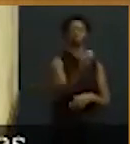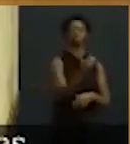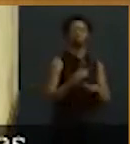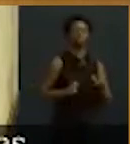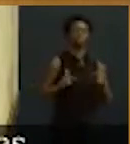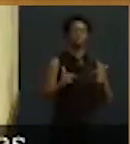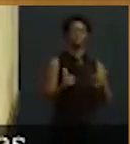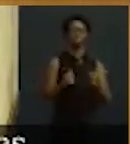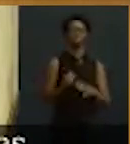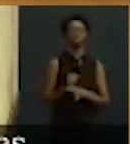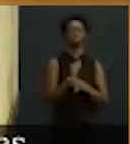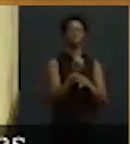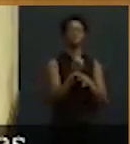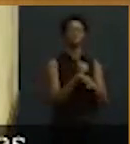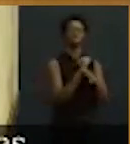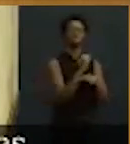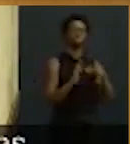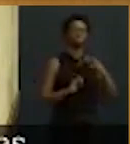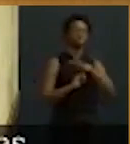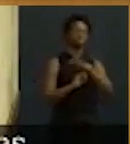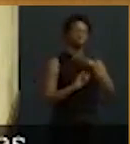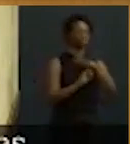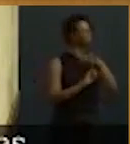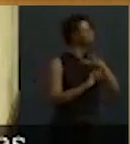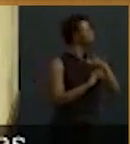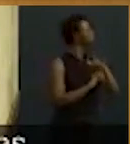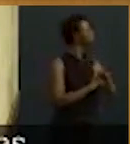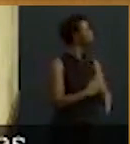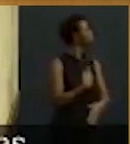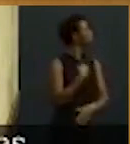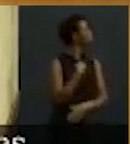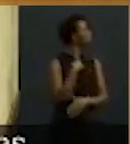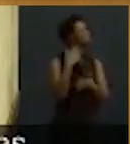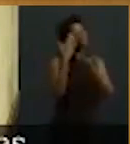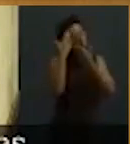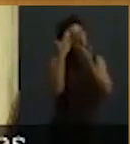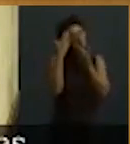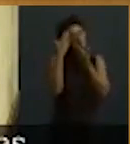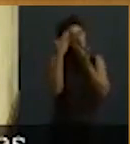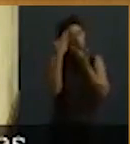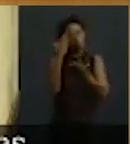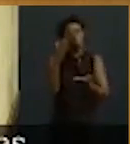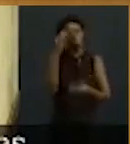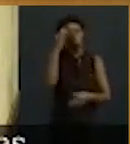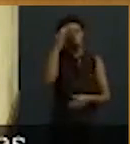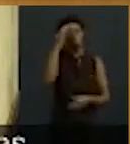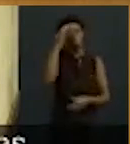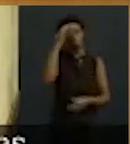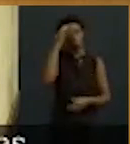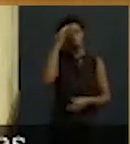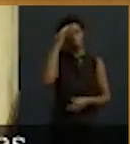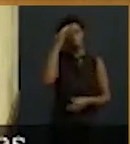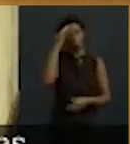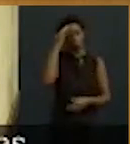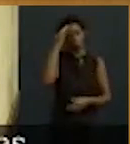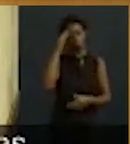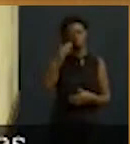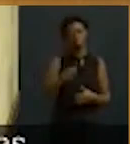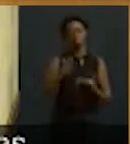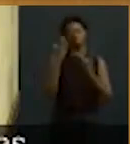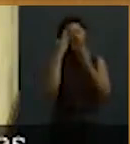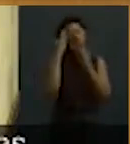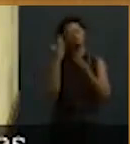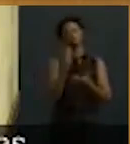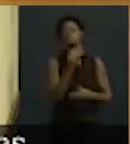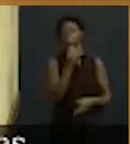a defender a instituição, eu agradeço essa oportunidade e